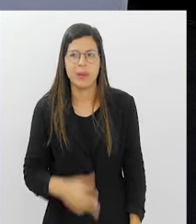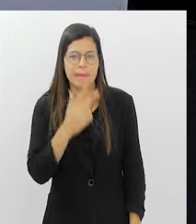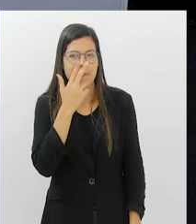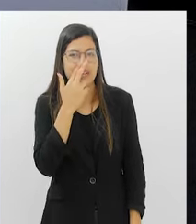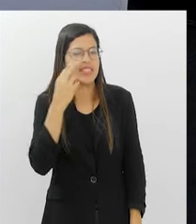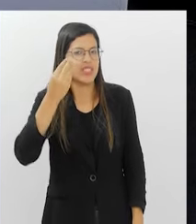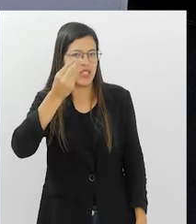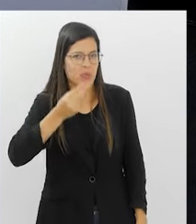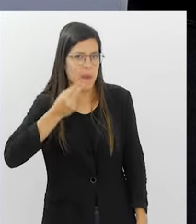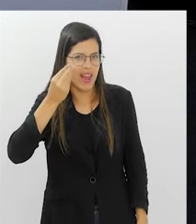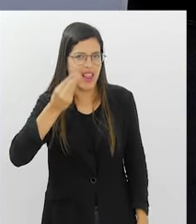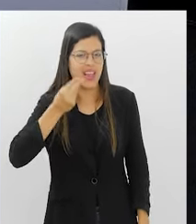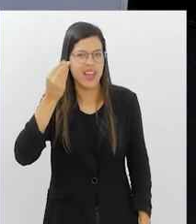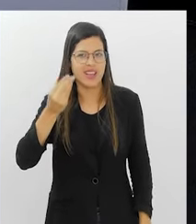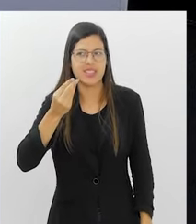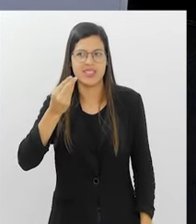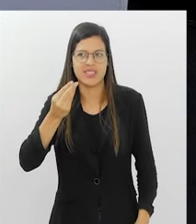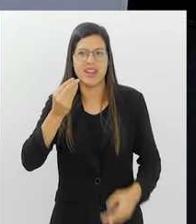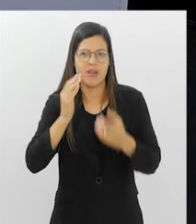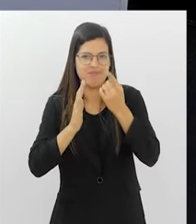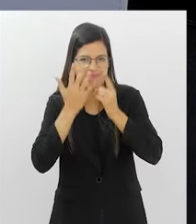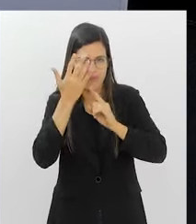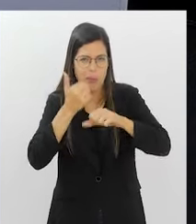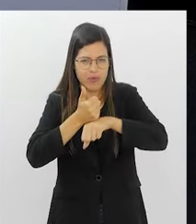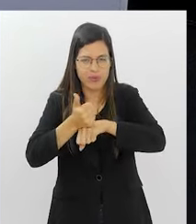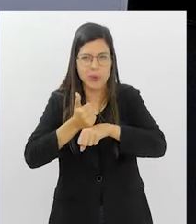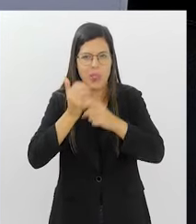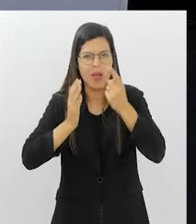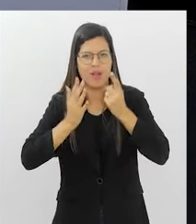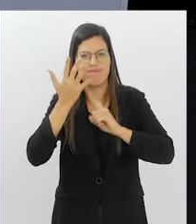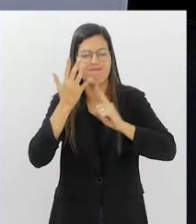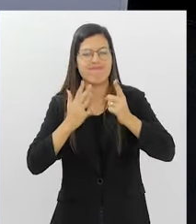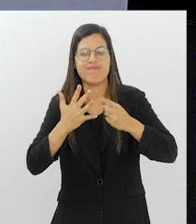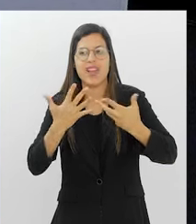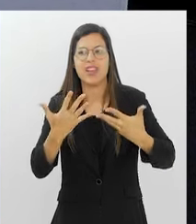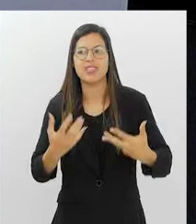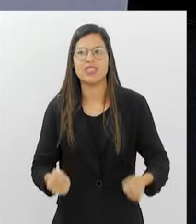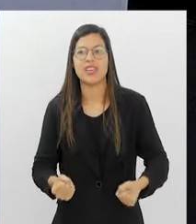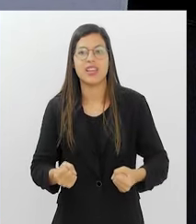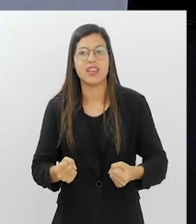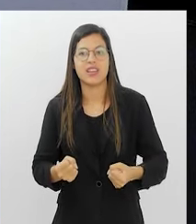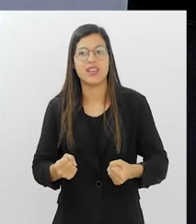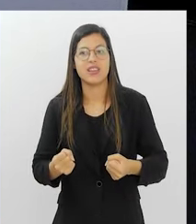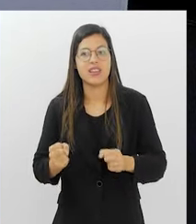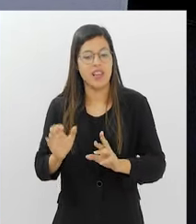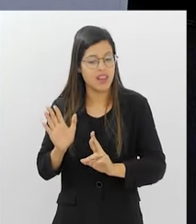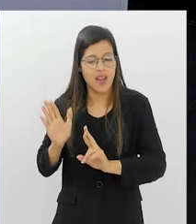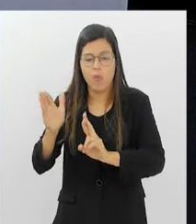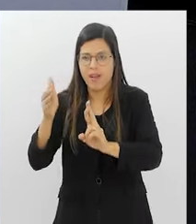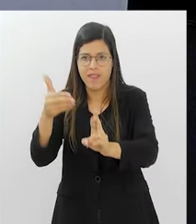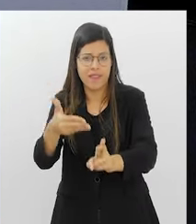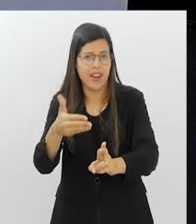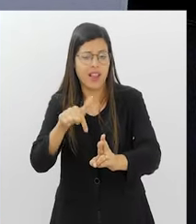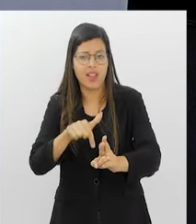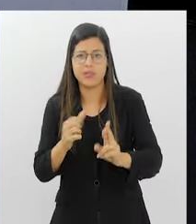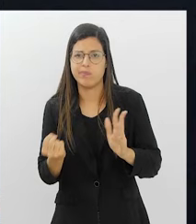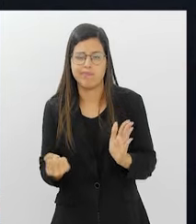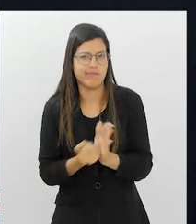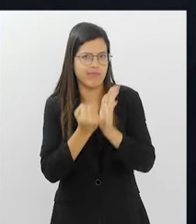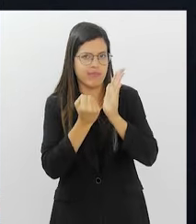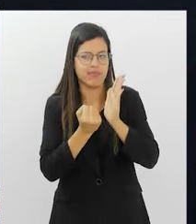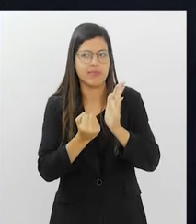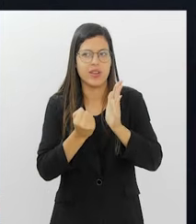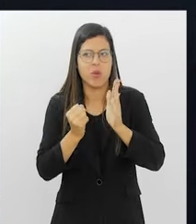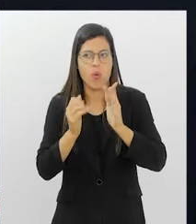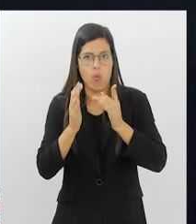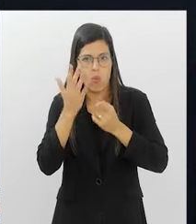o profissional do carnaval eh se abraça né que acabam virando referências Marcos né então acho que